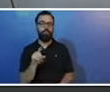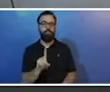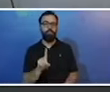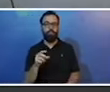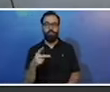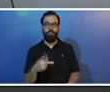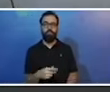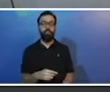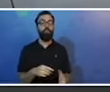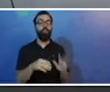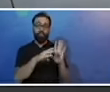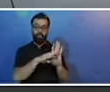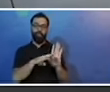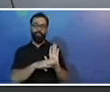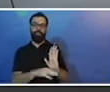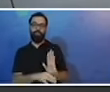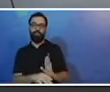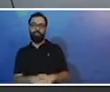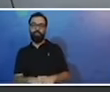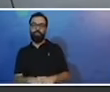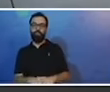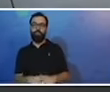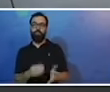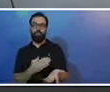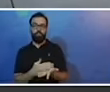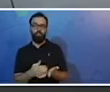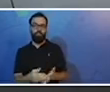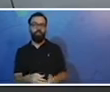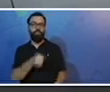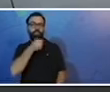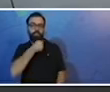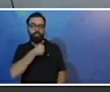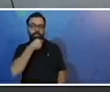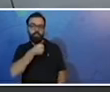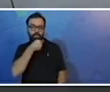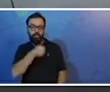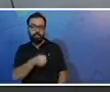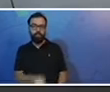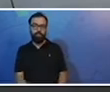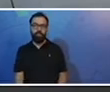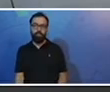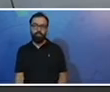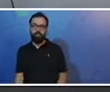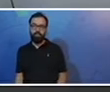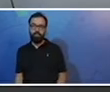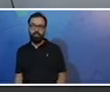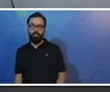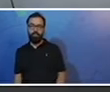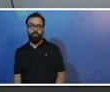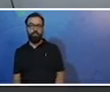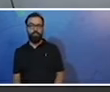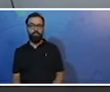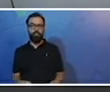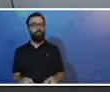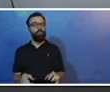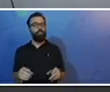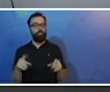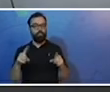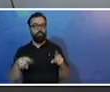Vamos aprender cada um deles agora então eu vou começar com a velha tá que é o nome da música Tá